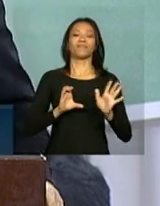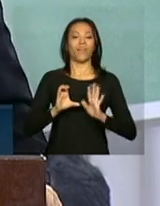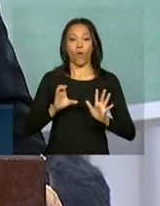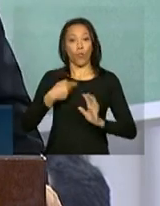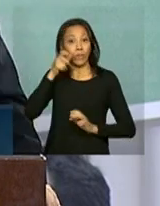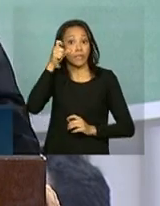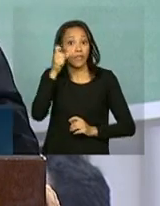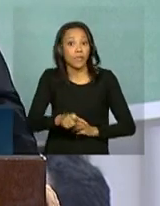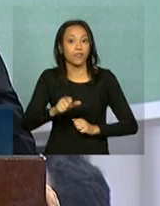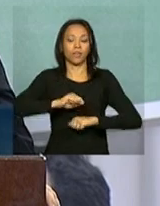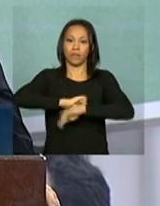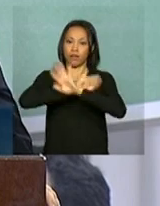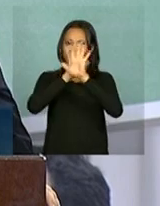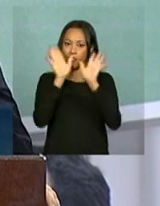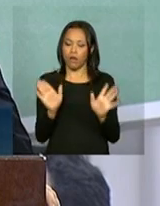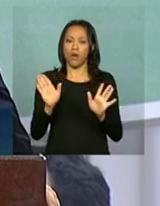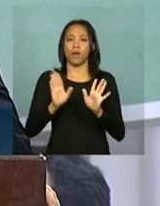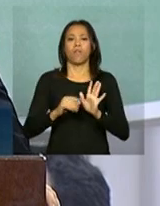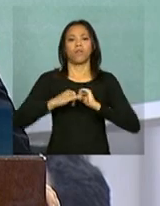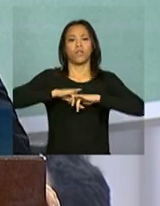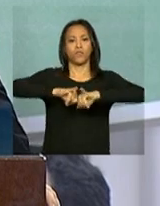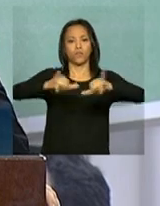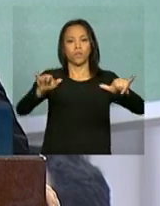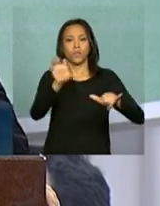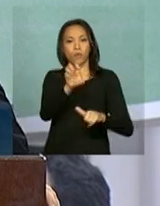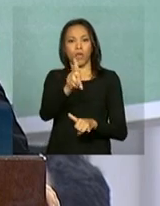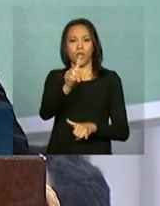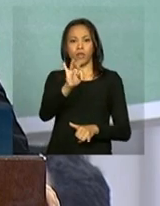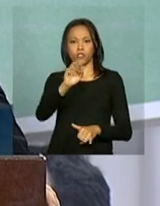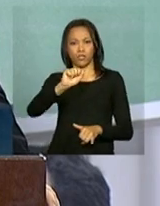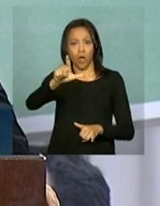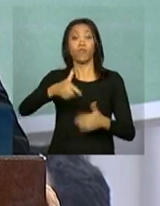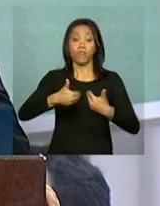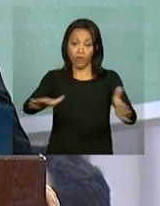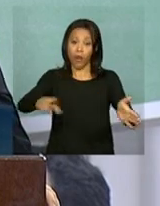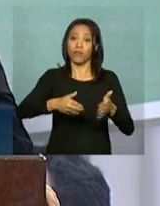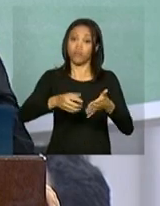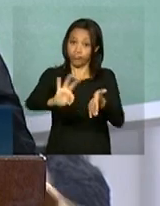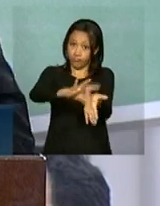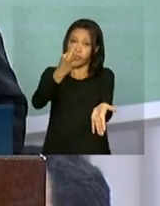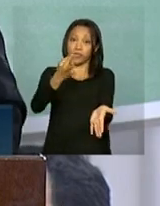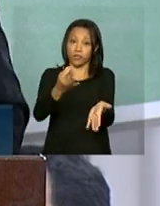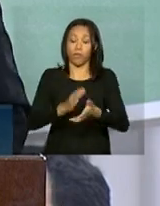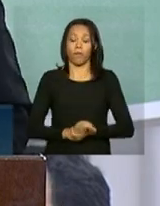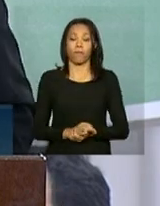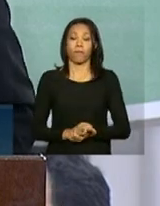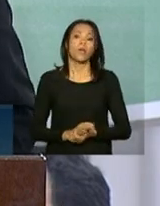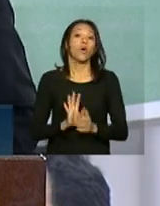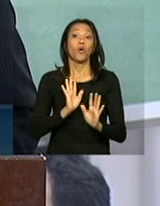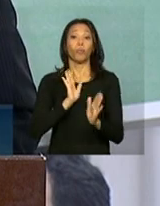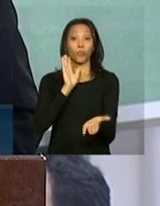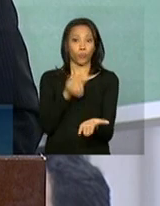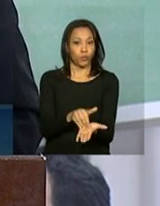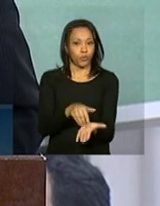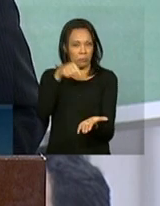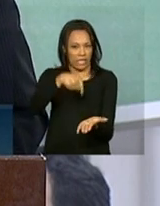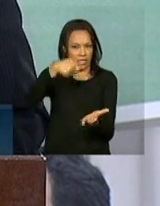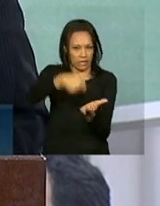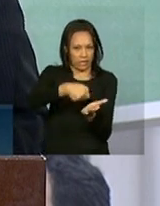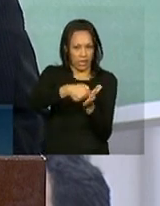transparente, assegurado no edital que será iniciada as inscrições. Por último, termino que dentro dessas